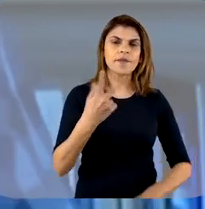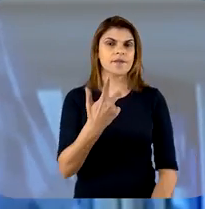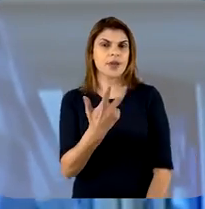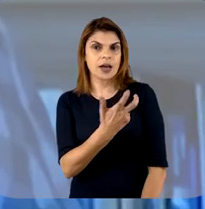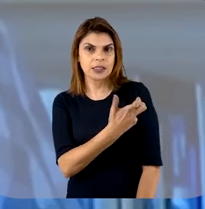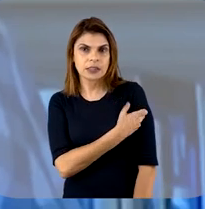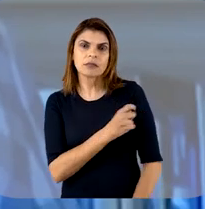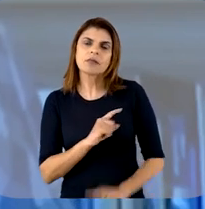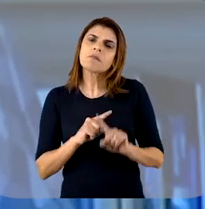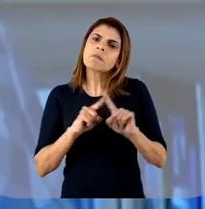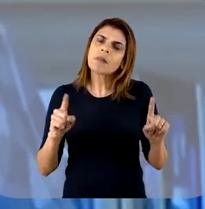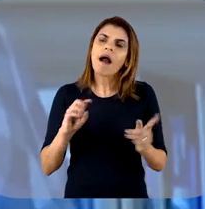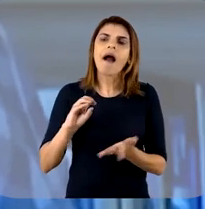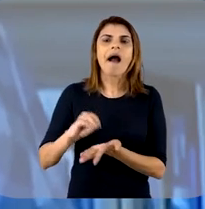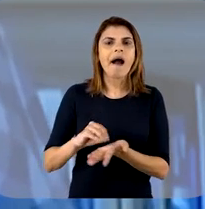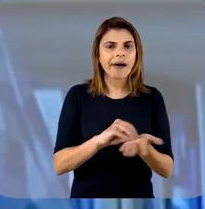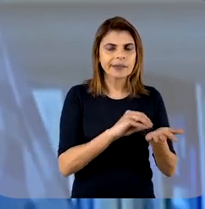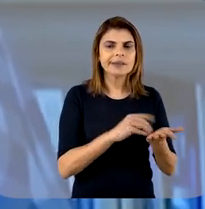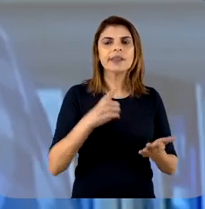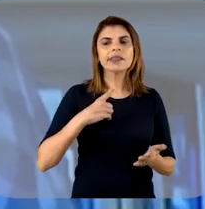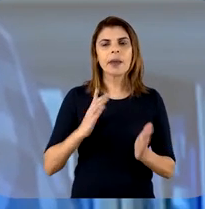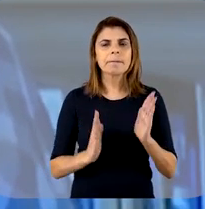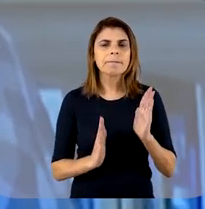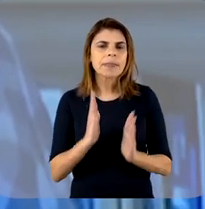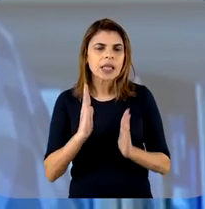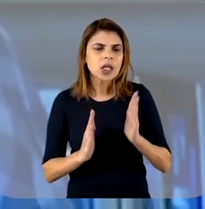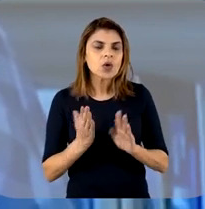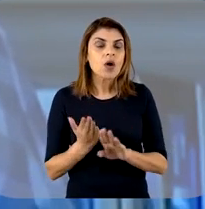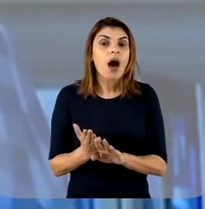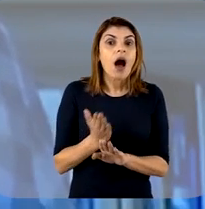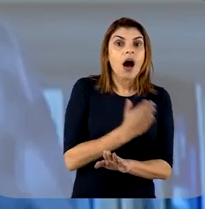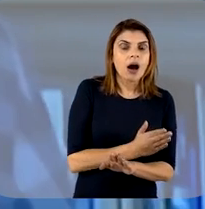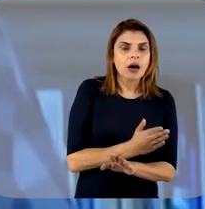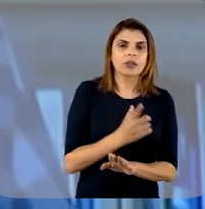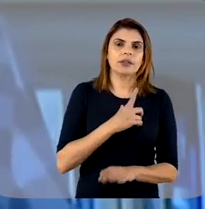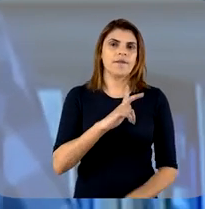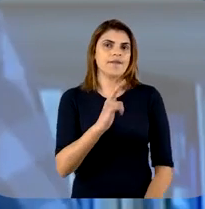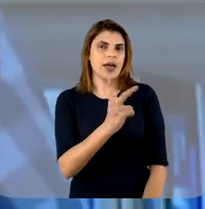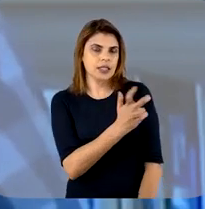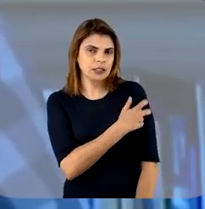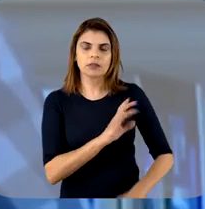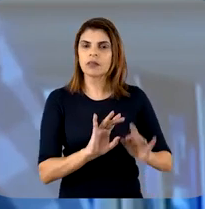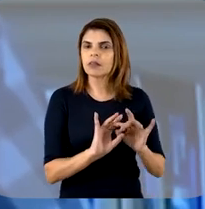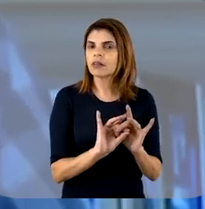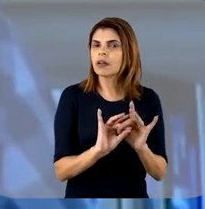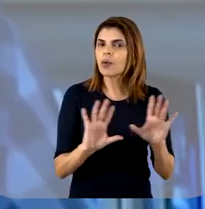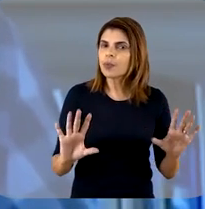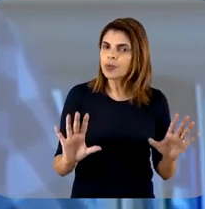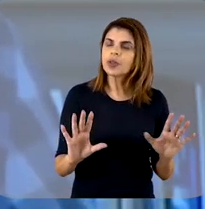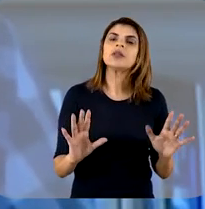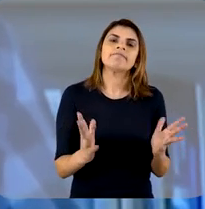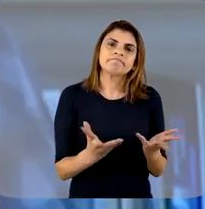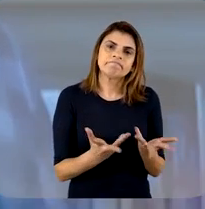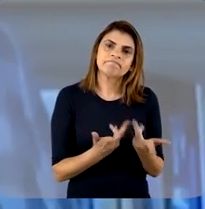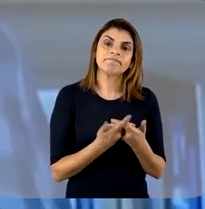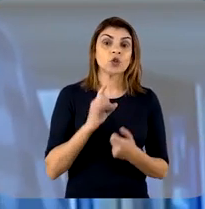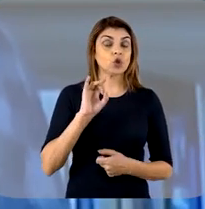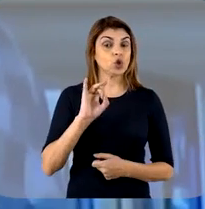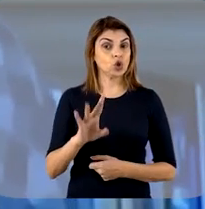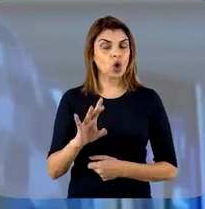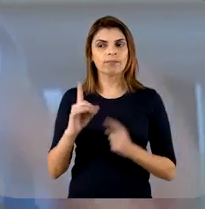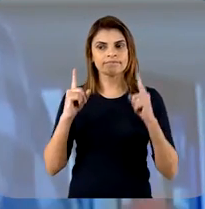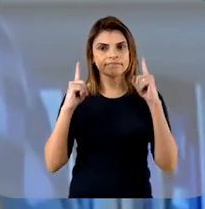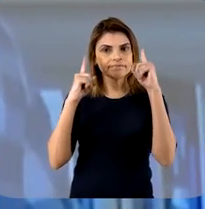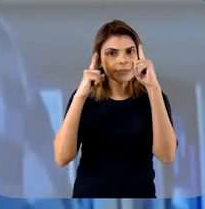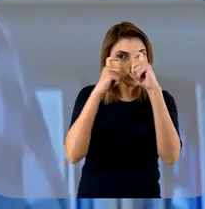na verdade, nós ainda vamos ter um longo período antes de termos uma vacina disponível e eficaz, não só pela